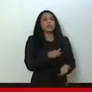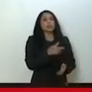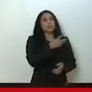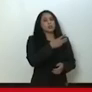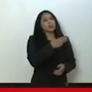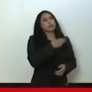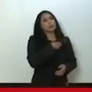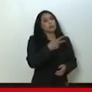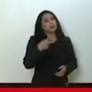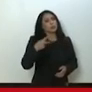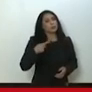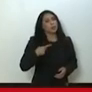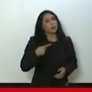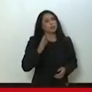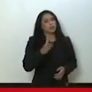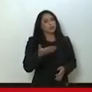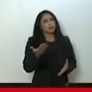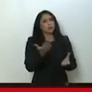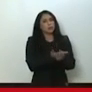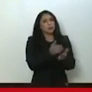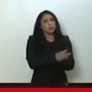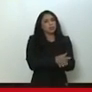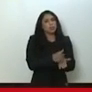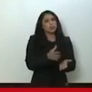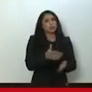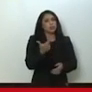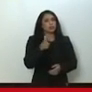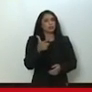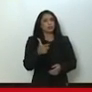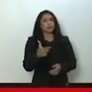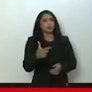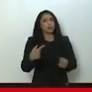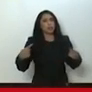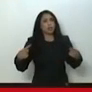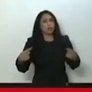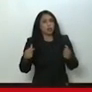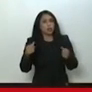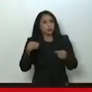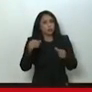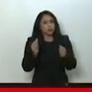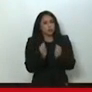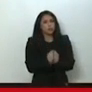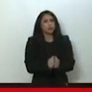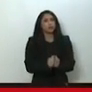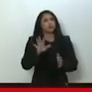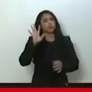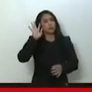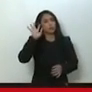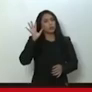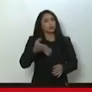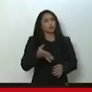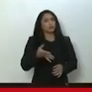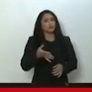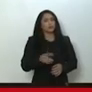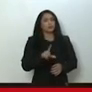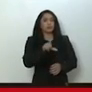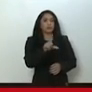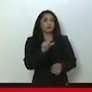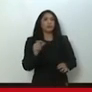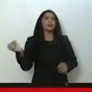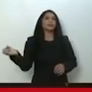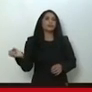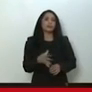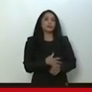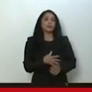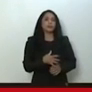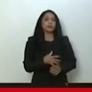chancelar as peças mesmo quando o processo já havia saído da sua jurisdição os destaques de novo diga